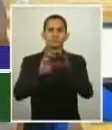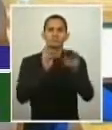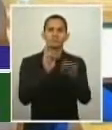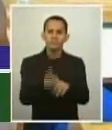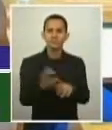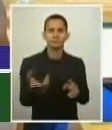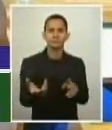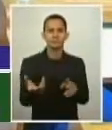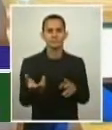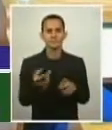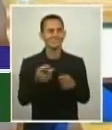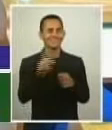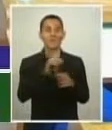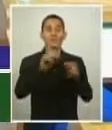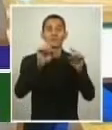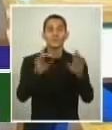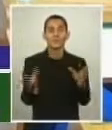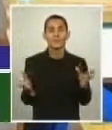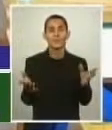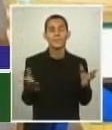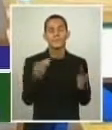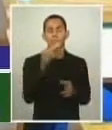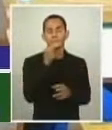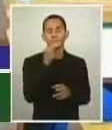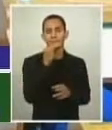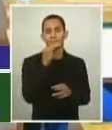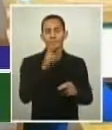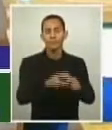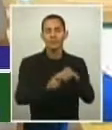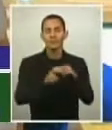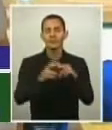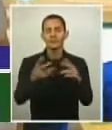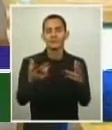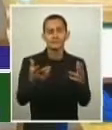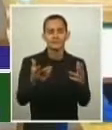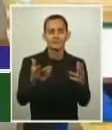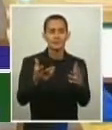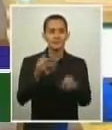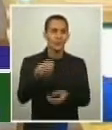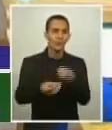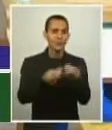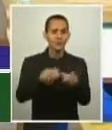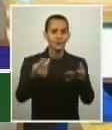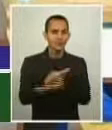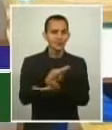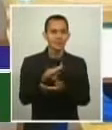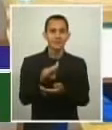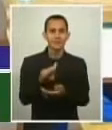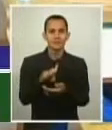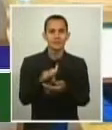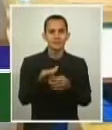representativa não apenas por conta de como eram